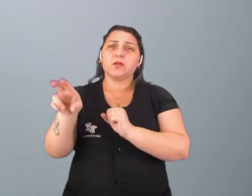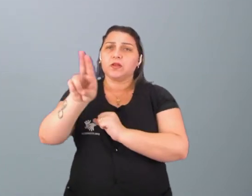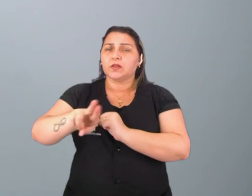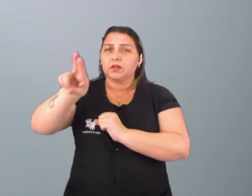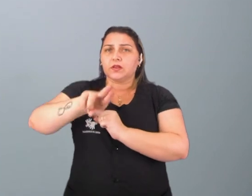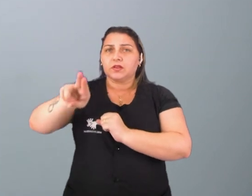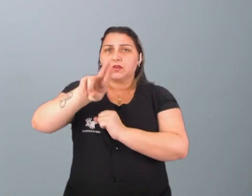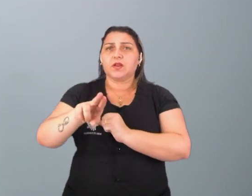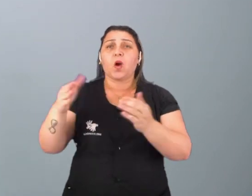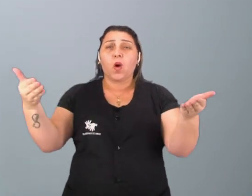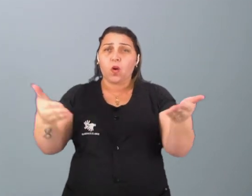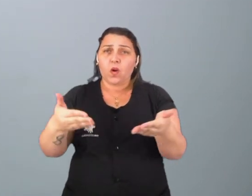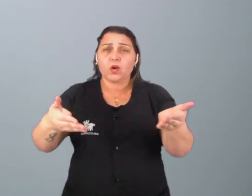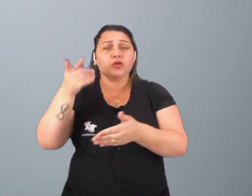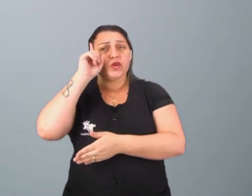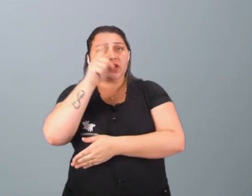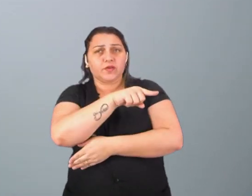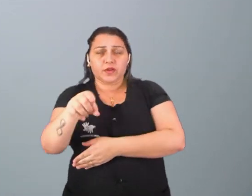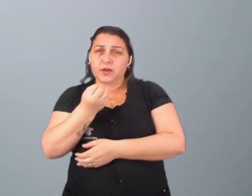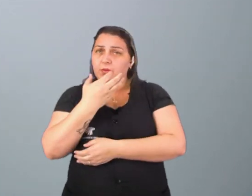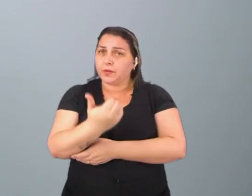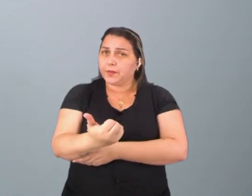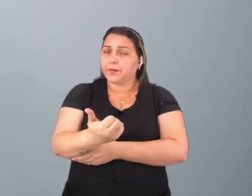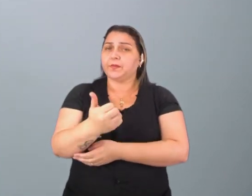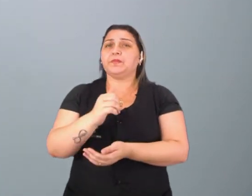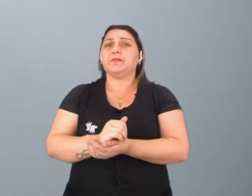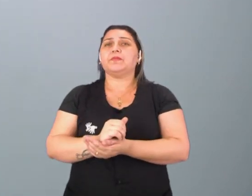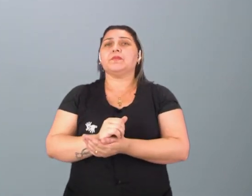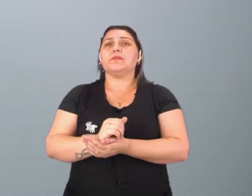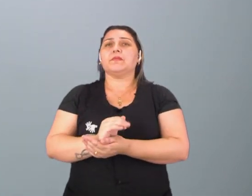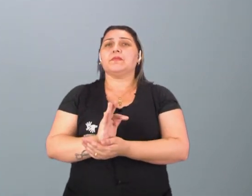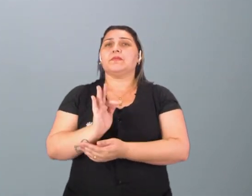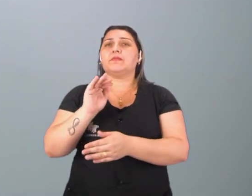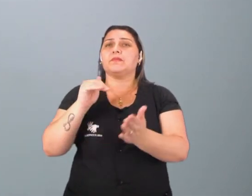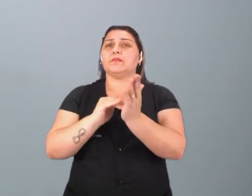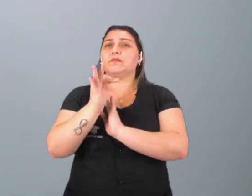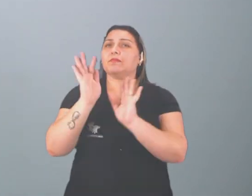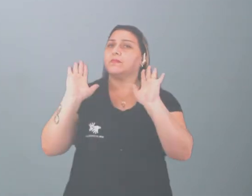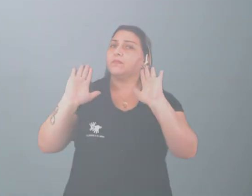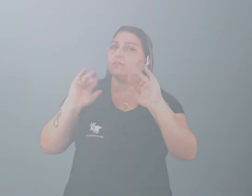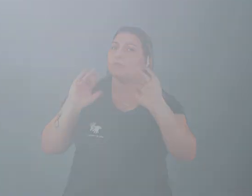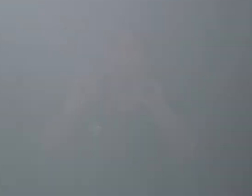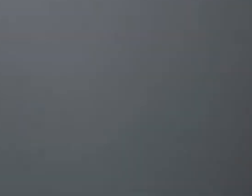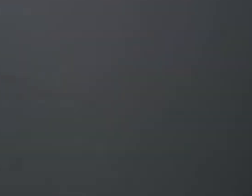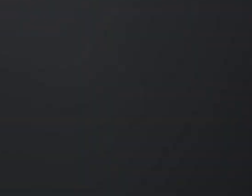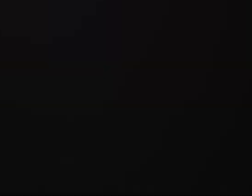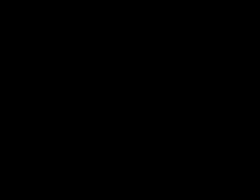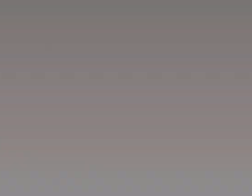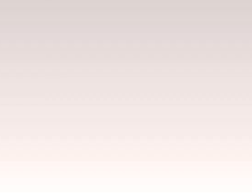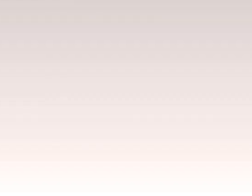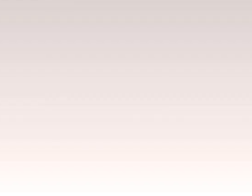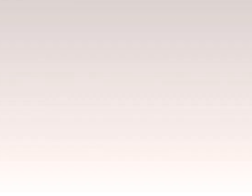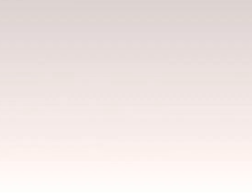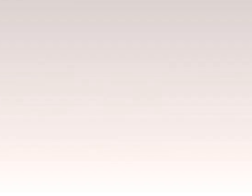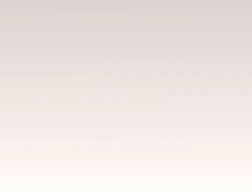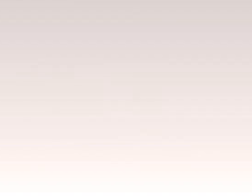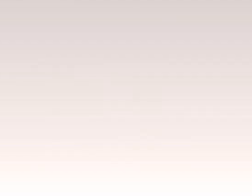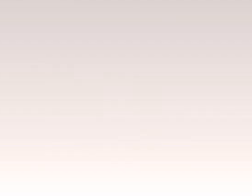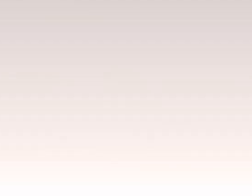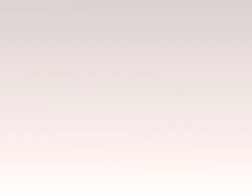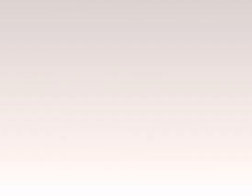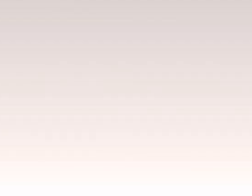espalhar galinhas pelas ruas para resolver o problema. Os moradores acreditam que a